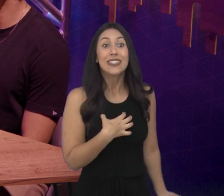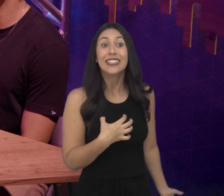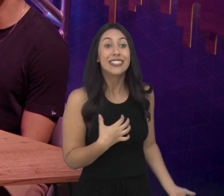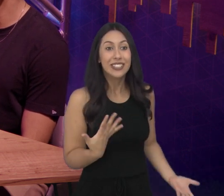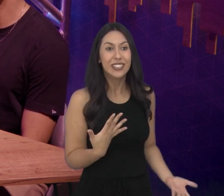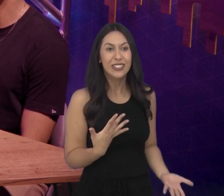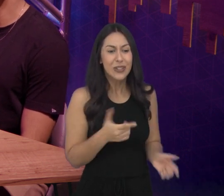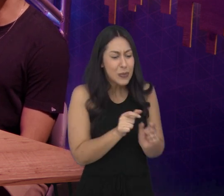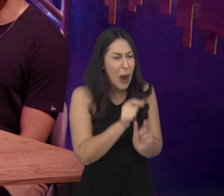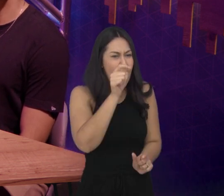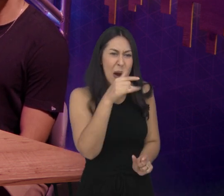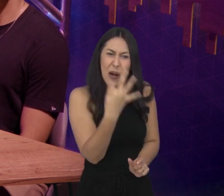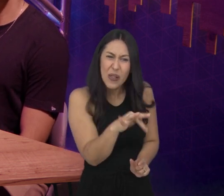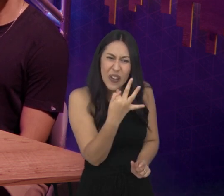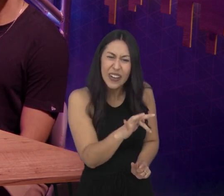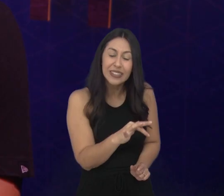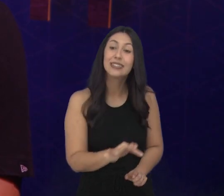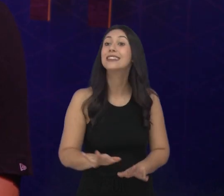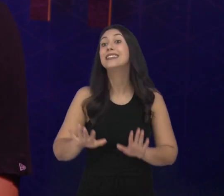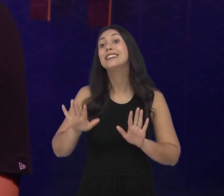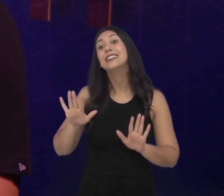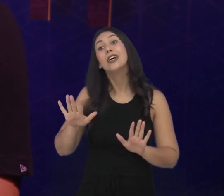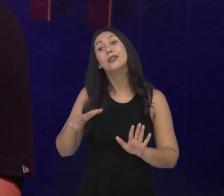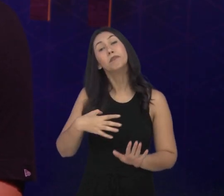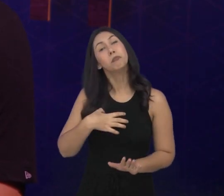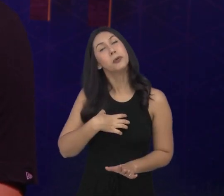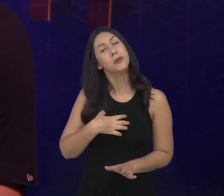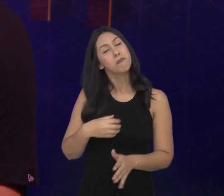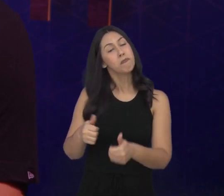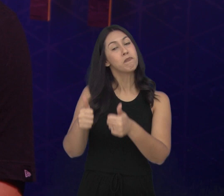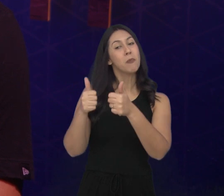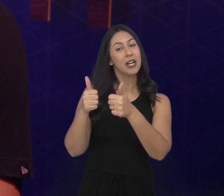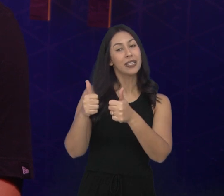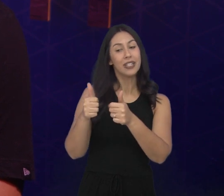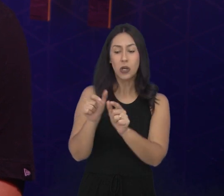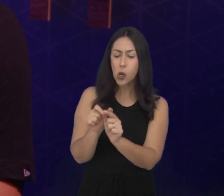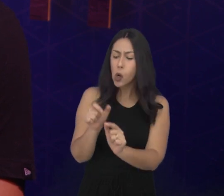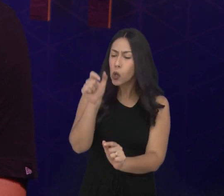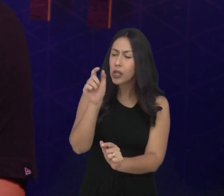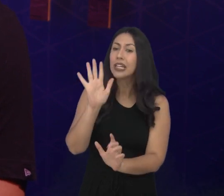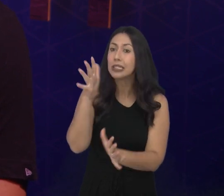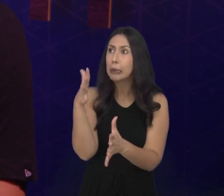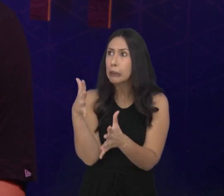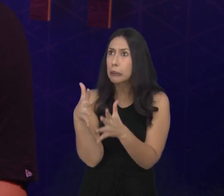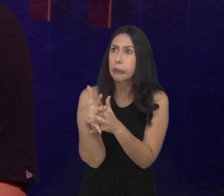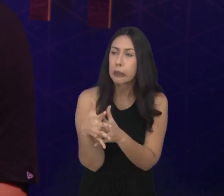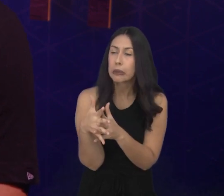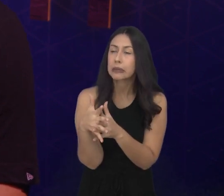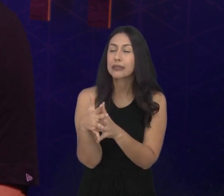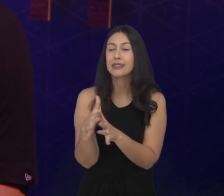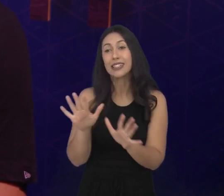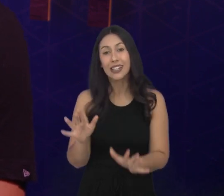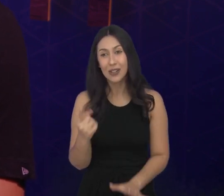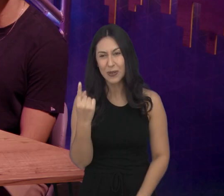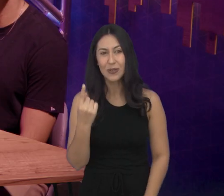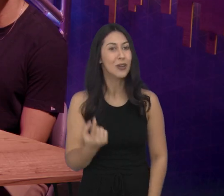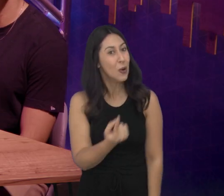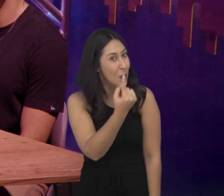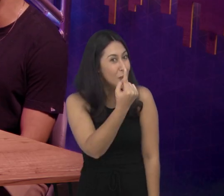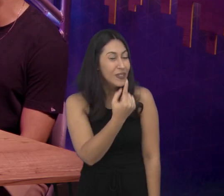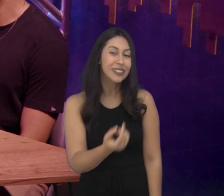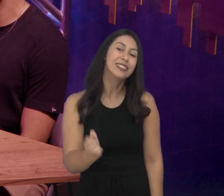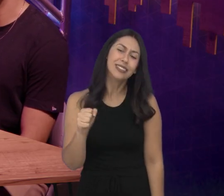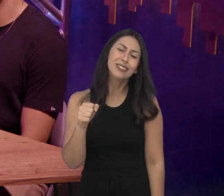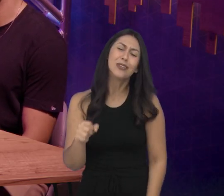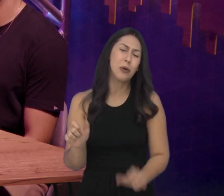Samuel, como é que você tá se sentindo? As costas doem? Então, na verdade eu tô me sentindo bem. Já travei a coluna só uma vez, então acho que...